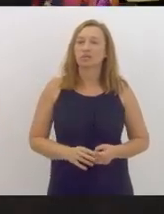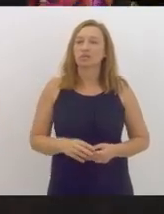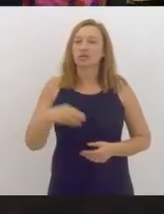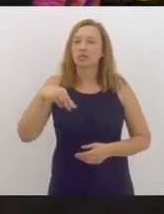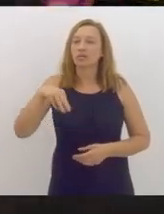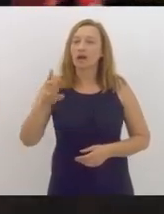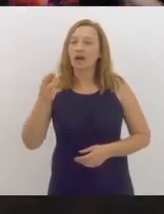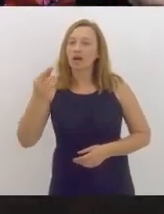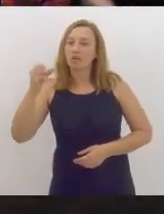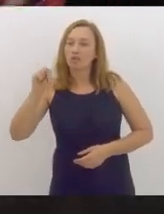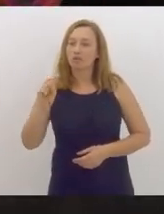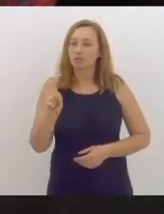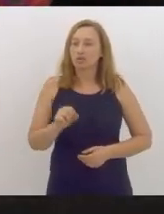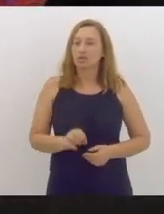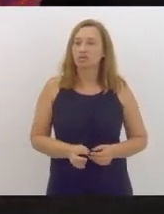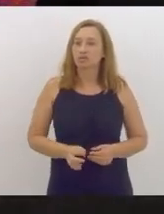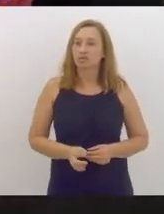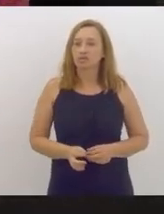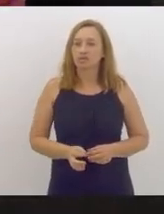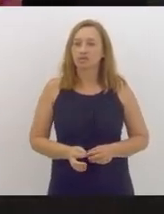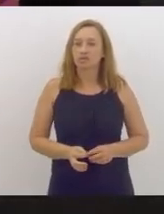Vinícius.